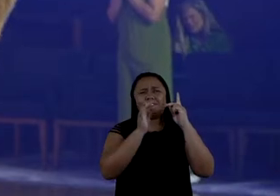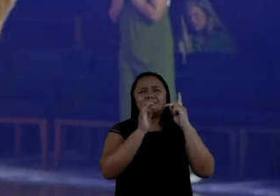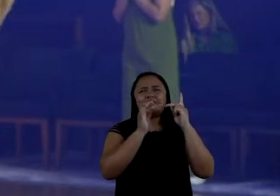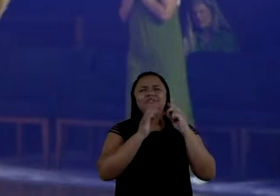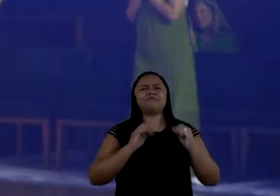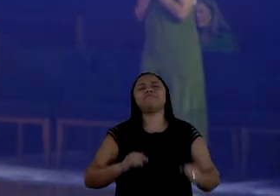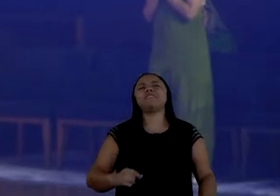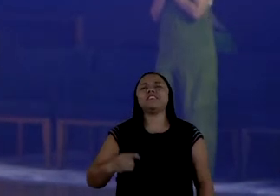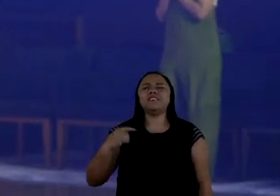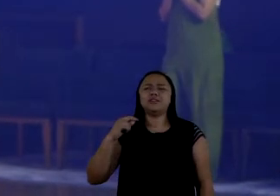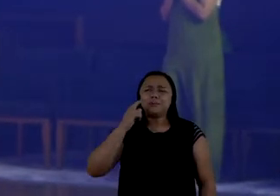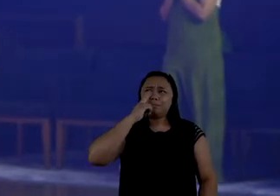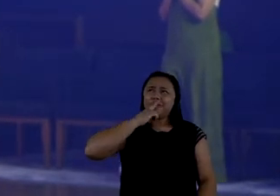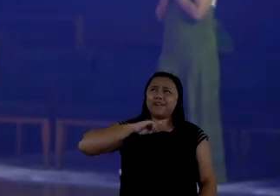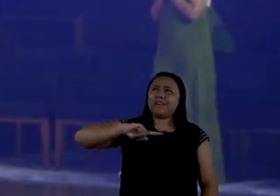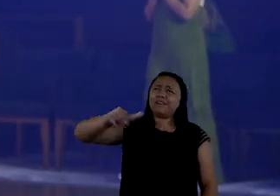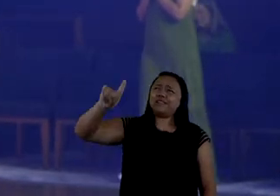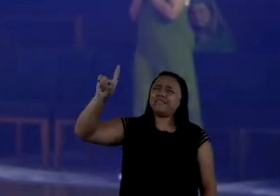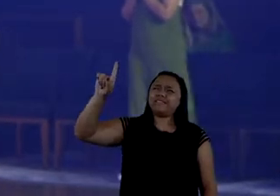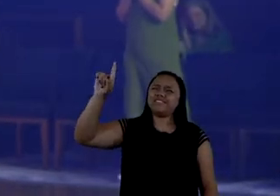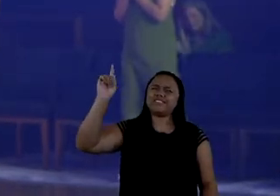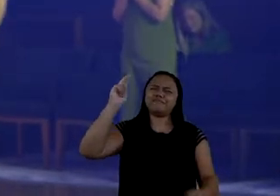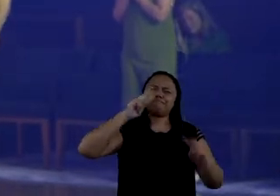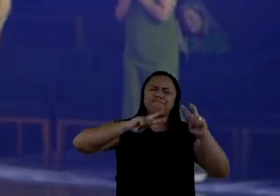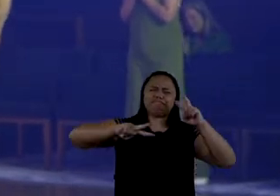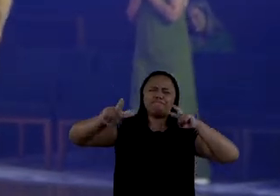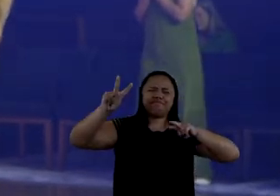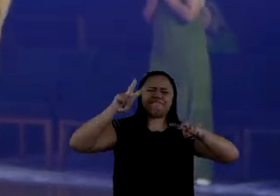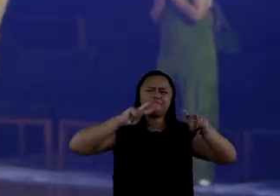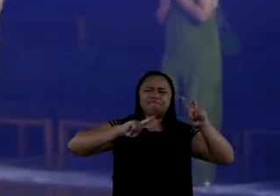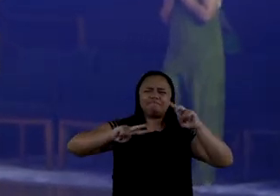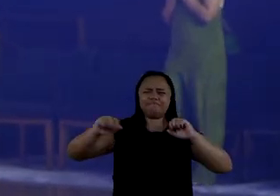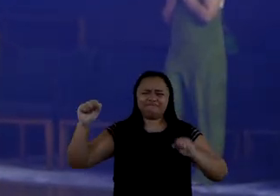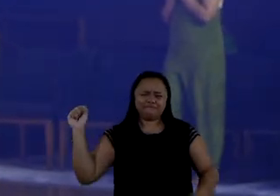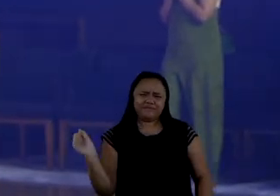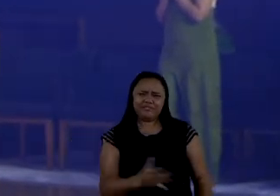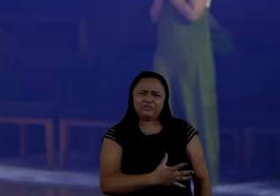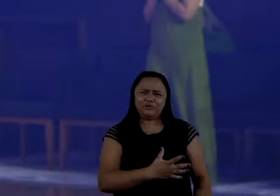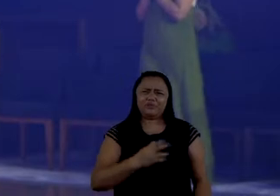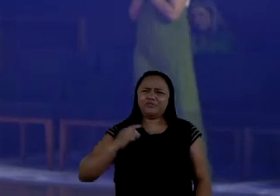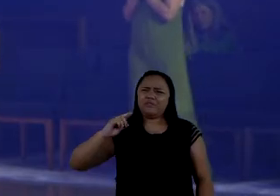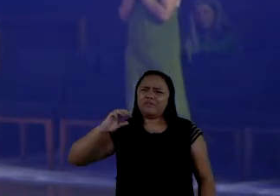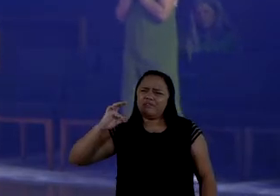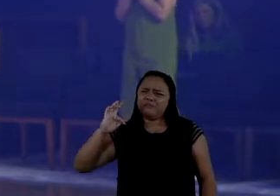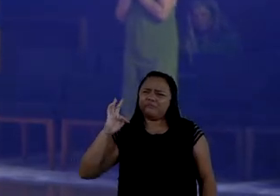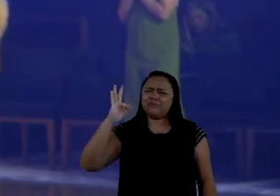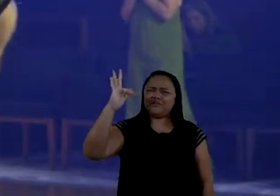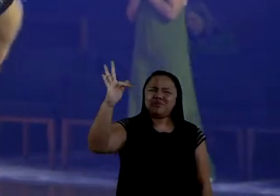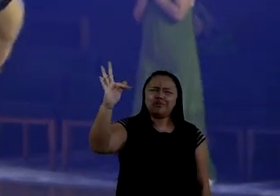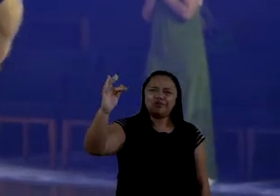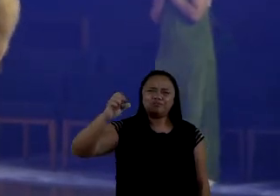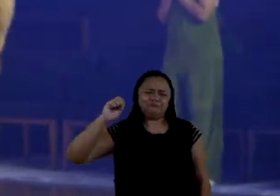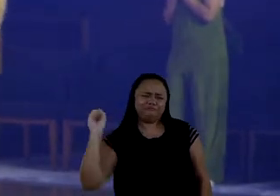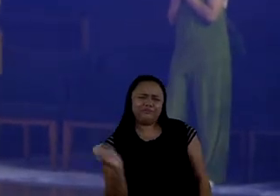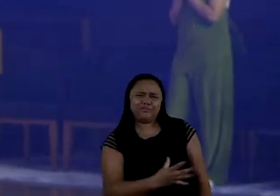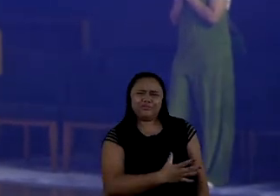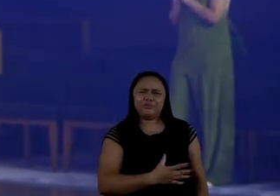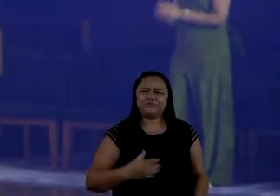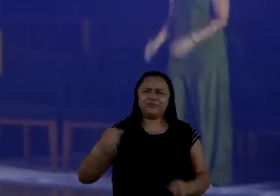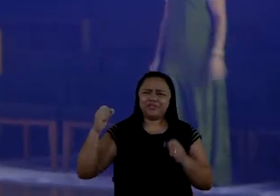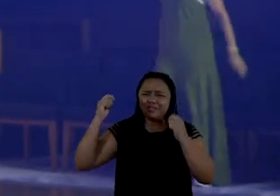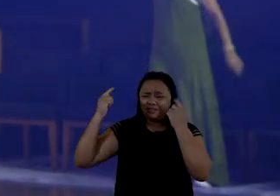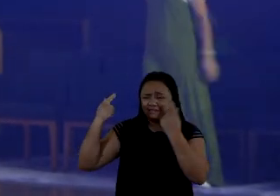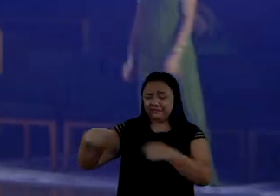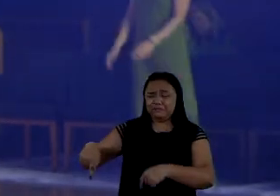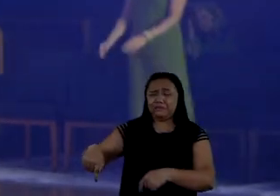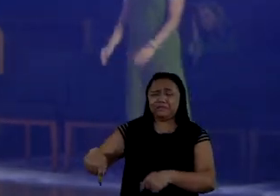nossas visões, dá-nos um novo horizonte, Pai, dá-nos novos desafios,